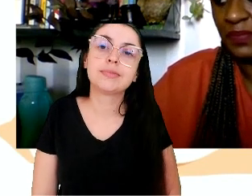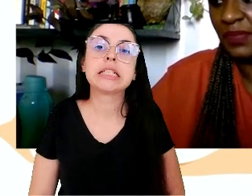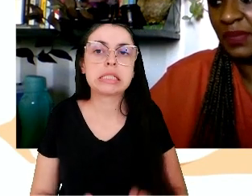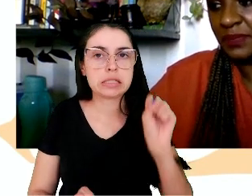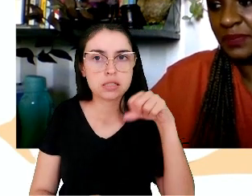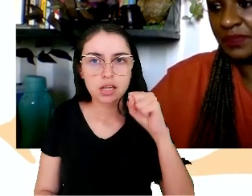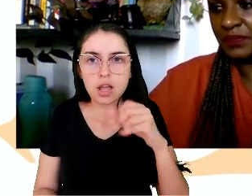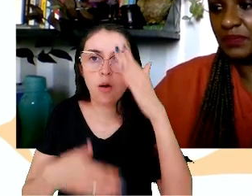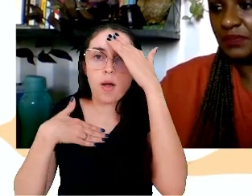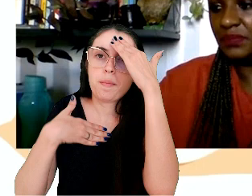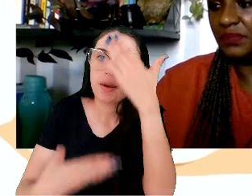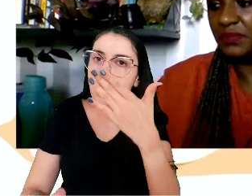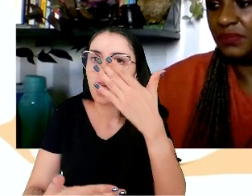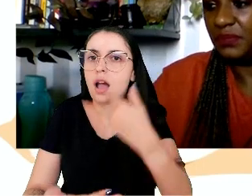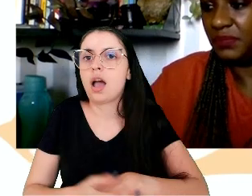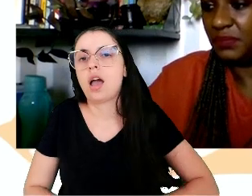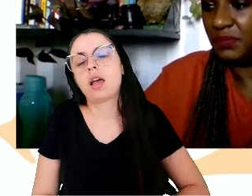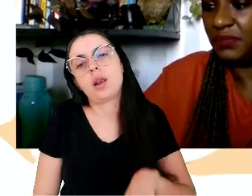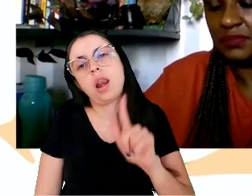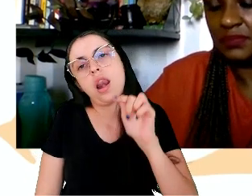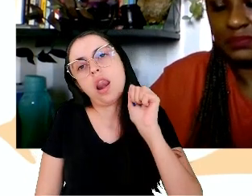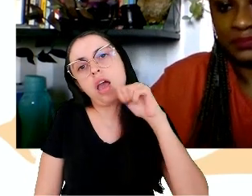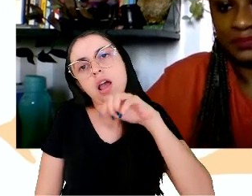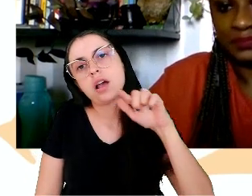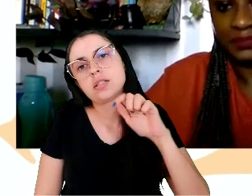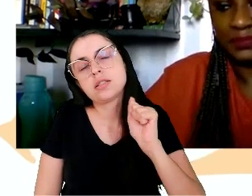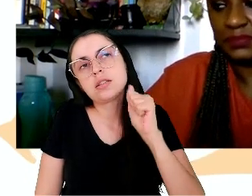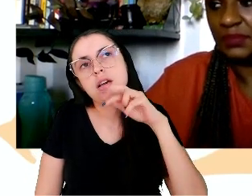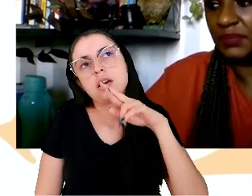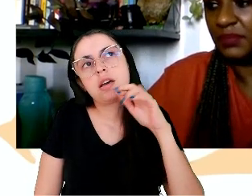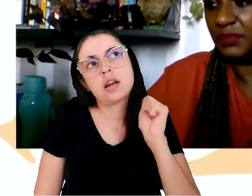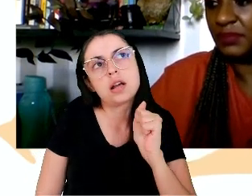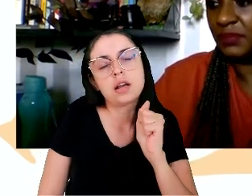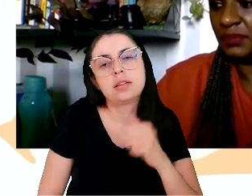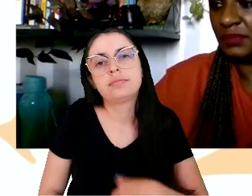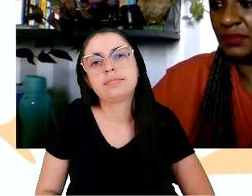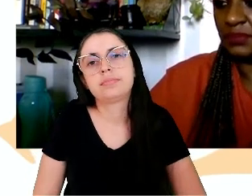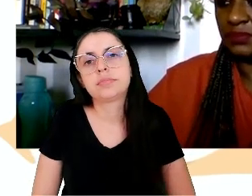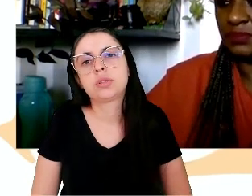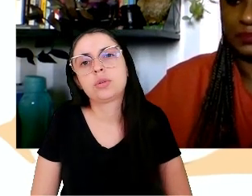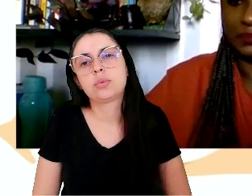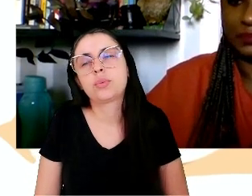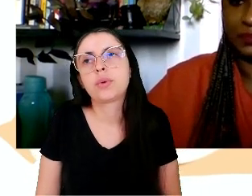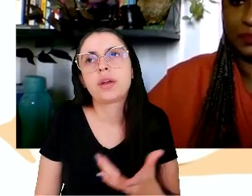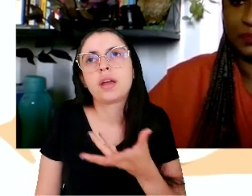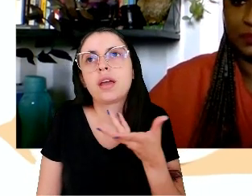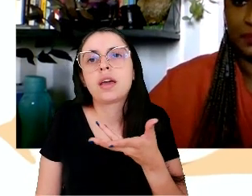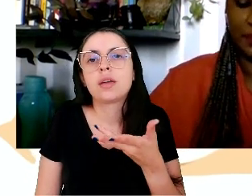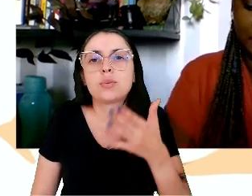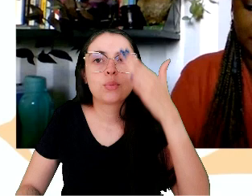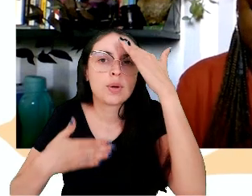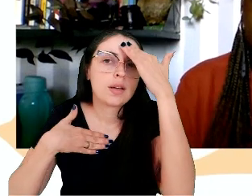Sim, muito obrigada, doutora Lázara, muito obrigada. Eu queria